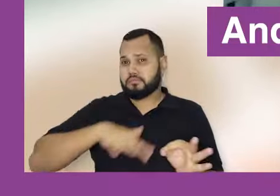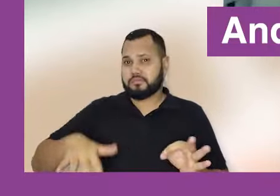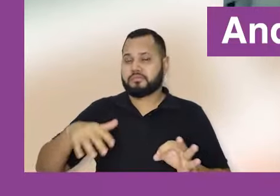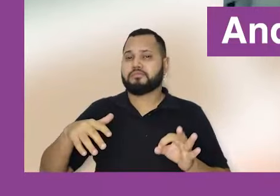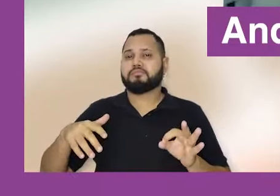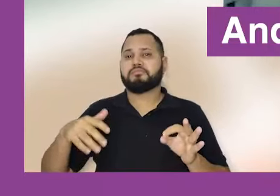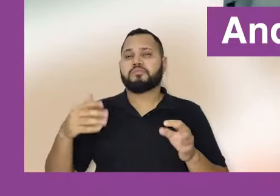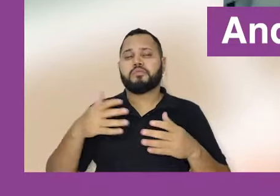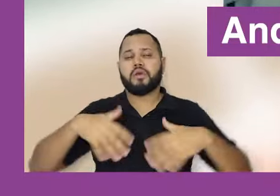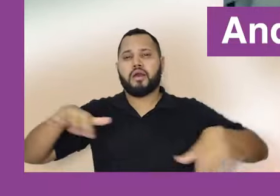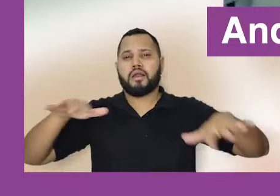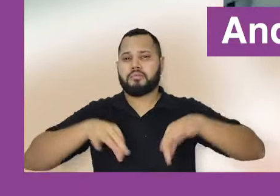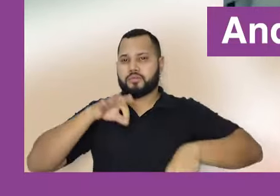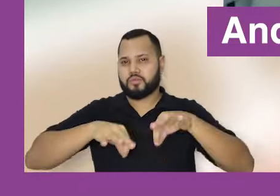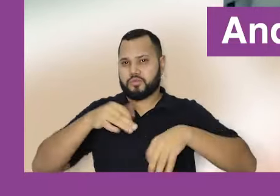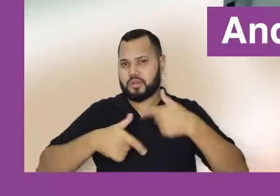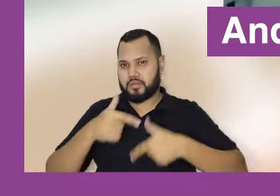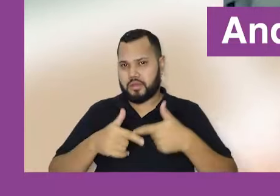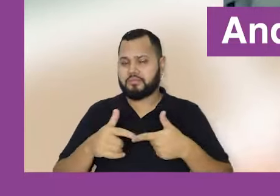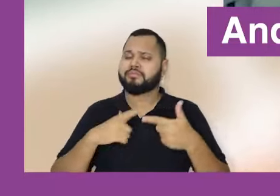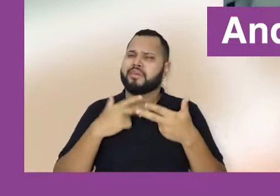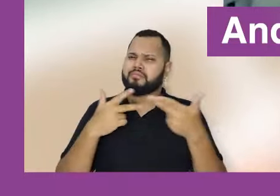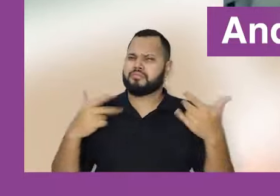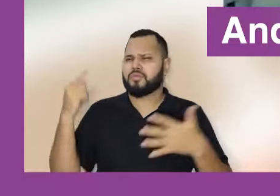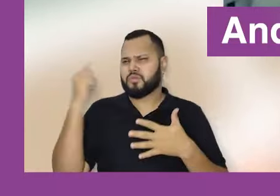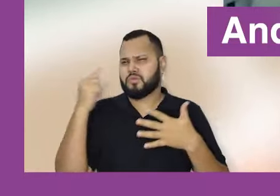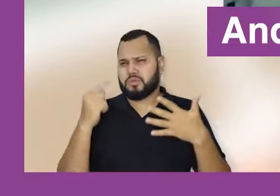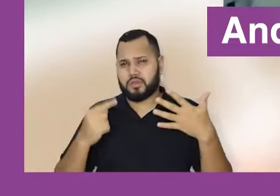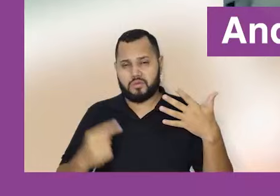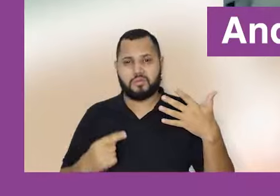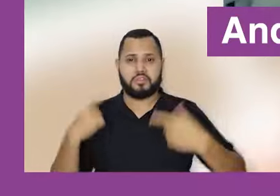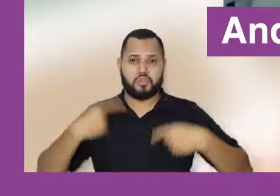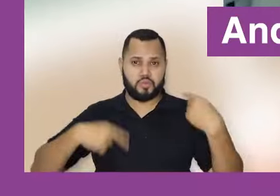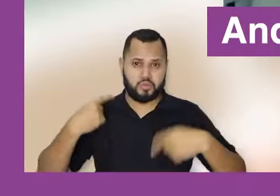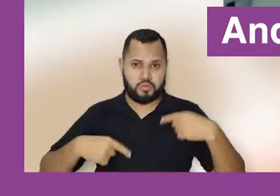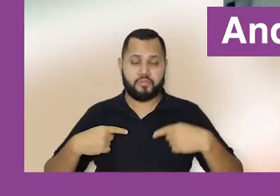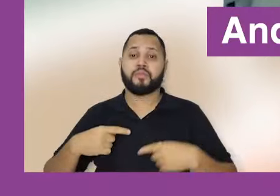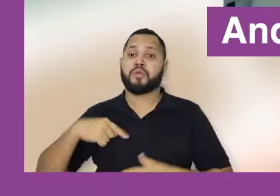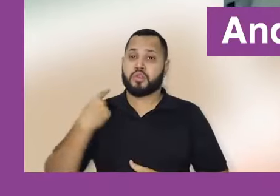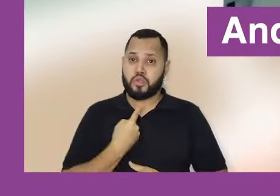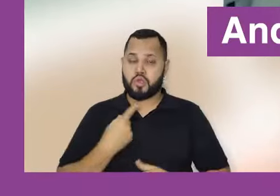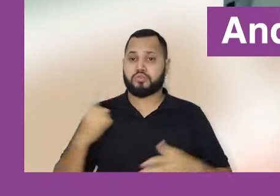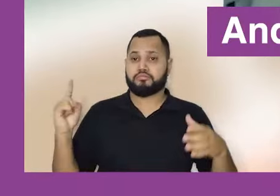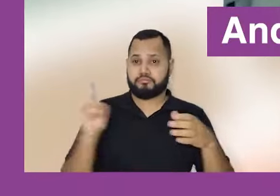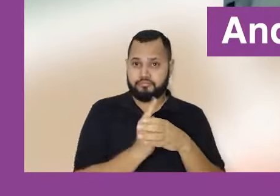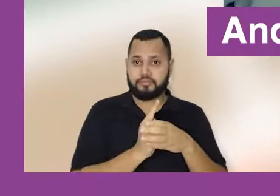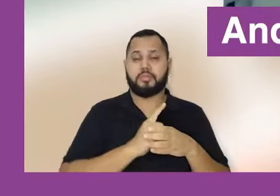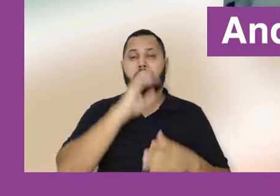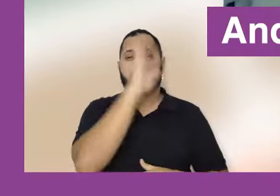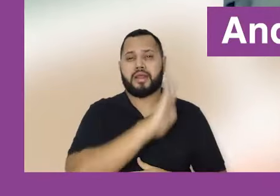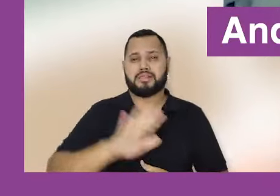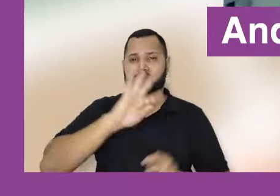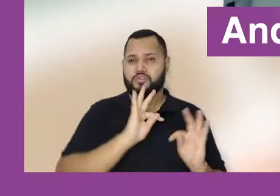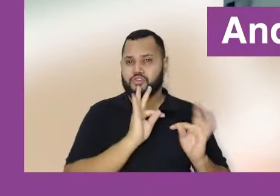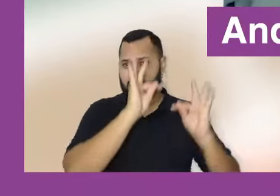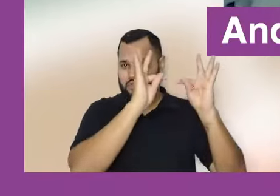produtivo do trabalho então tem muita coisa sendo discutido a gente faz parte de alguns movimentos movimento Brasil Digital